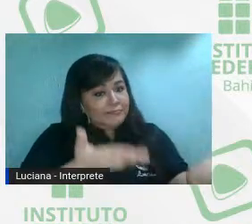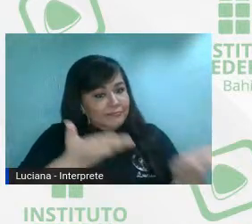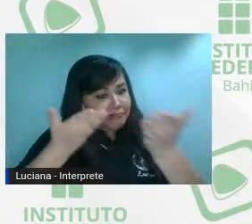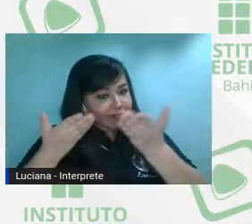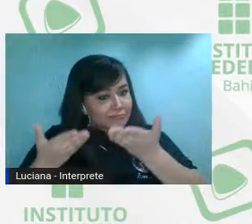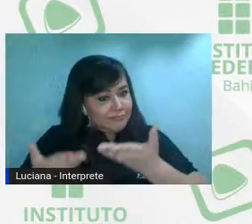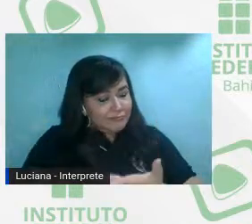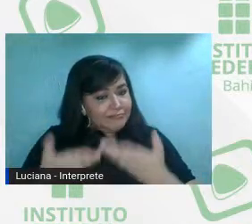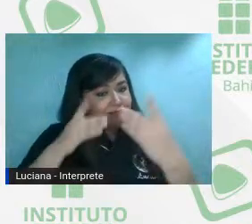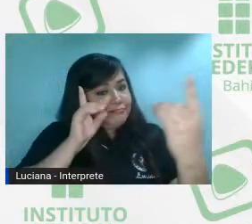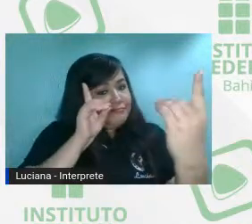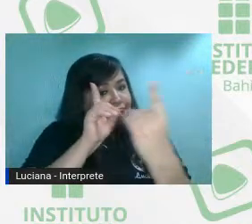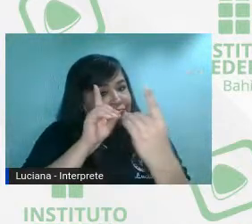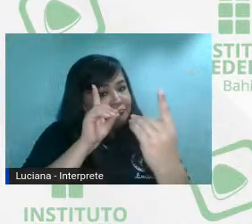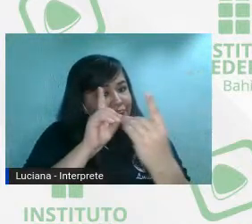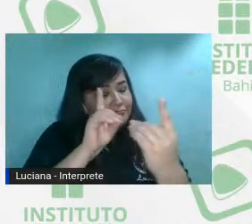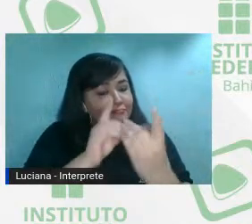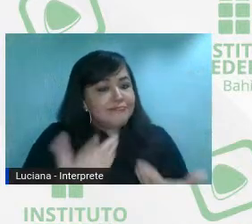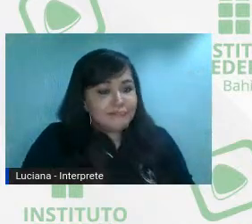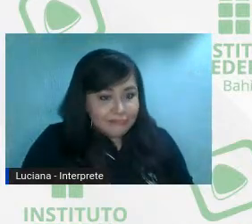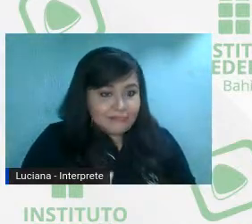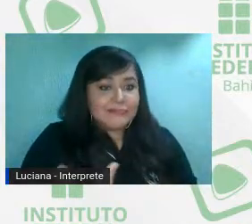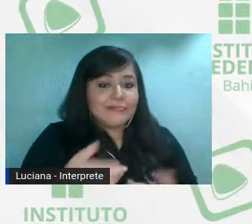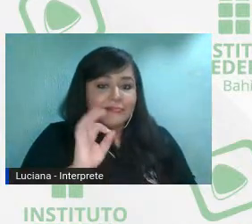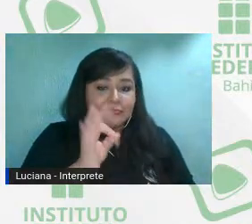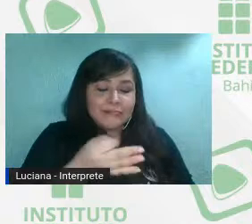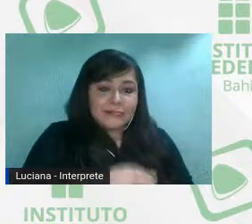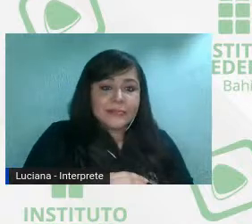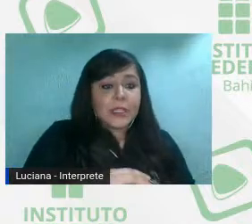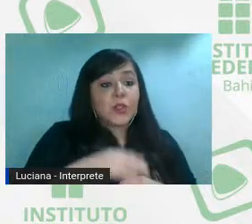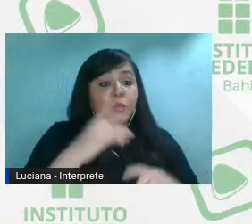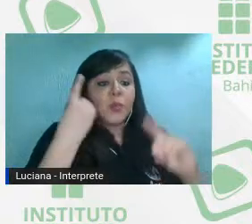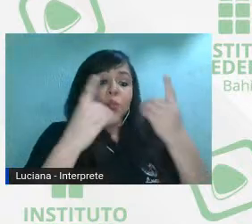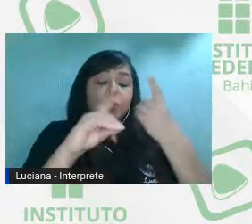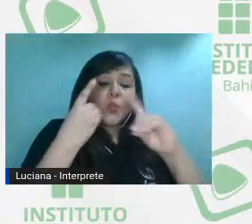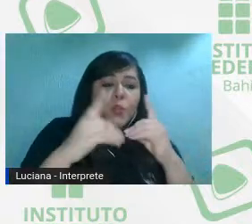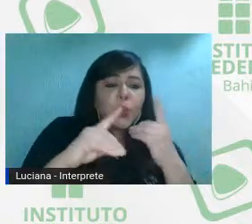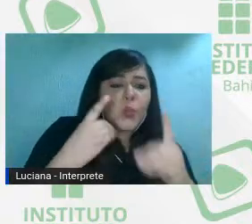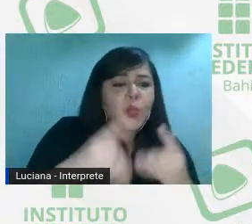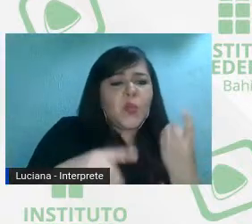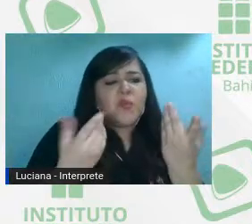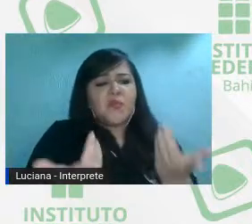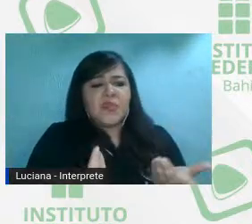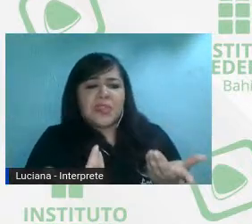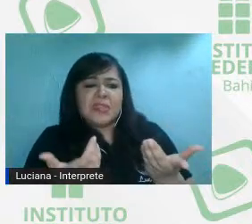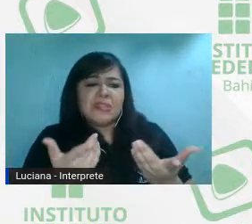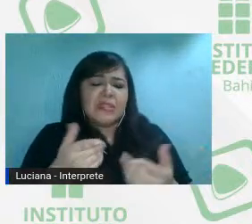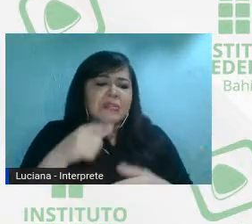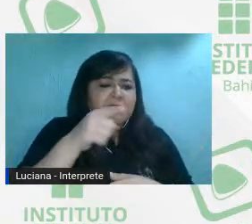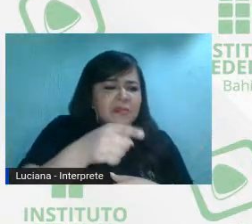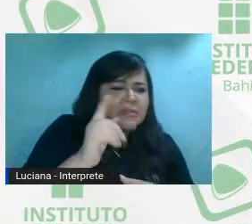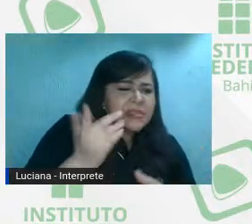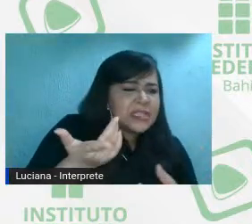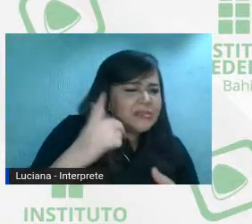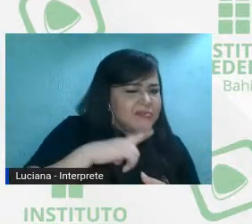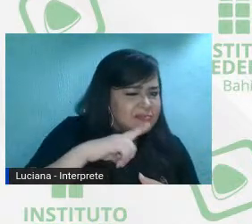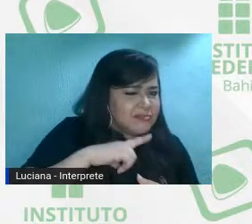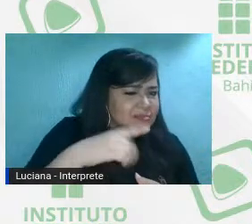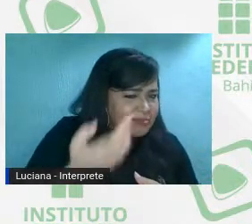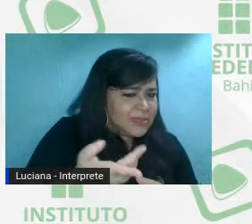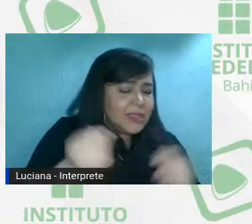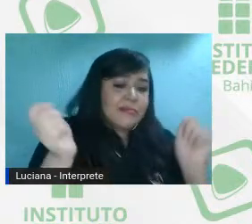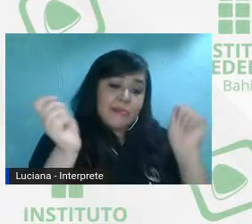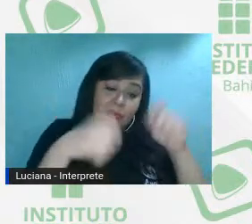atendimento, que é destinado para tirar dúvidas sobre os conteúdos que já foram vistos. Algum de vocês tem